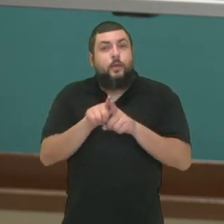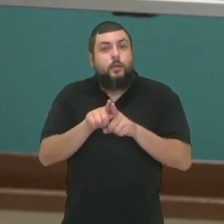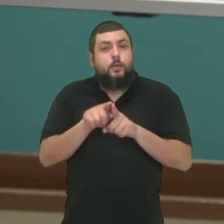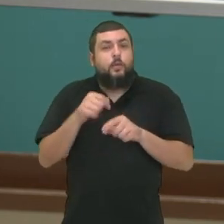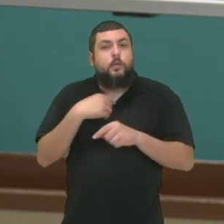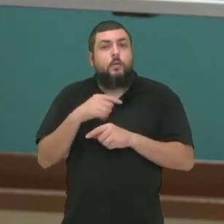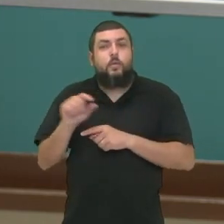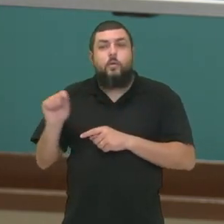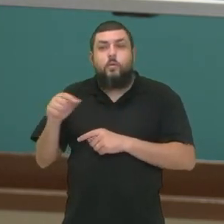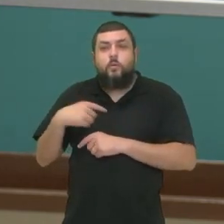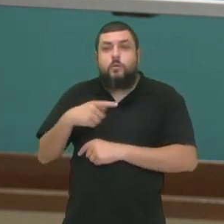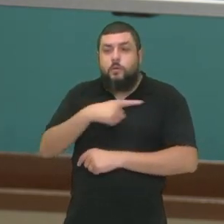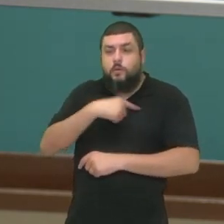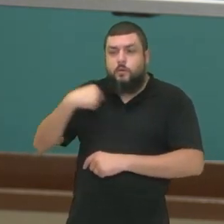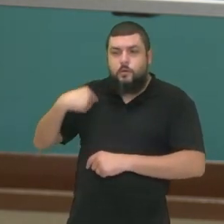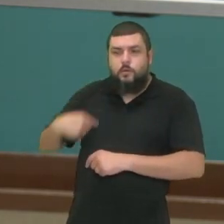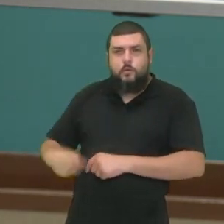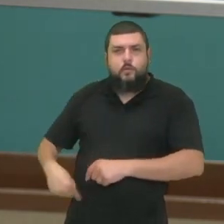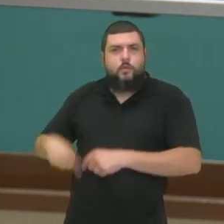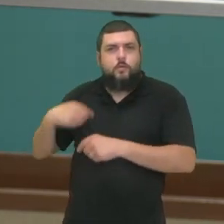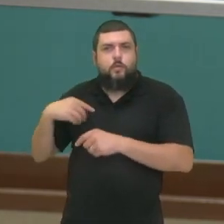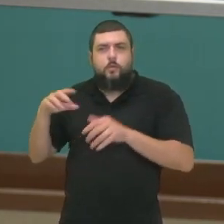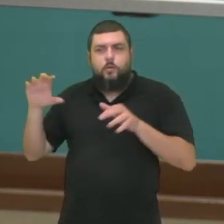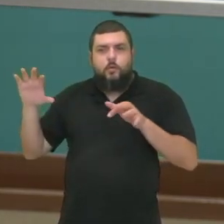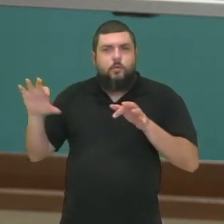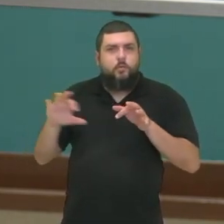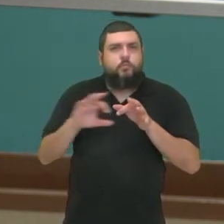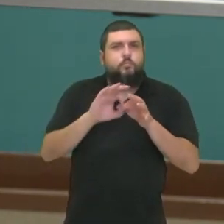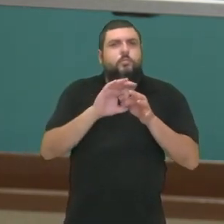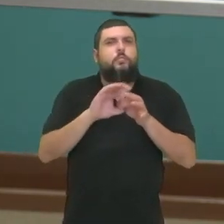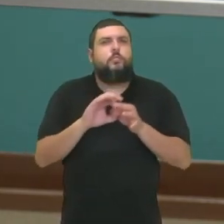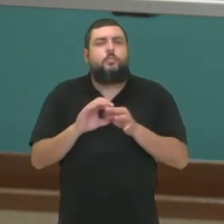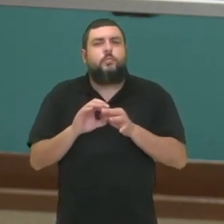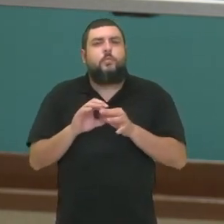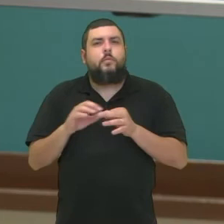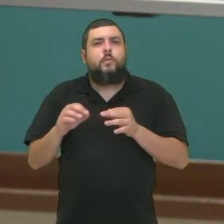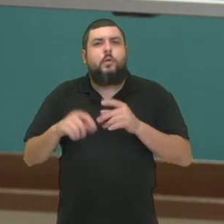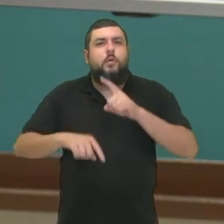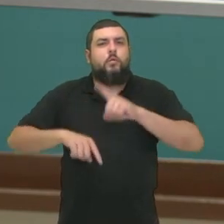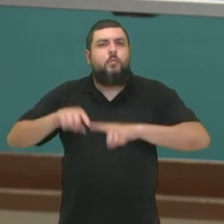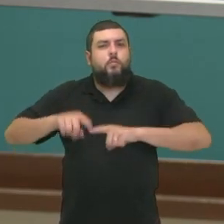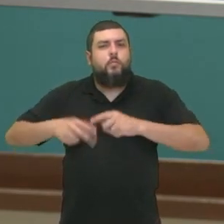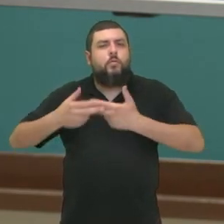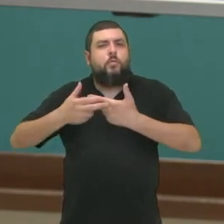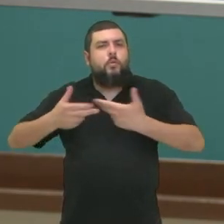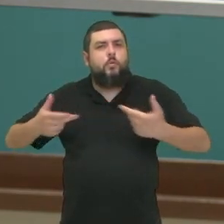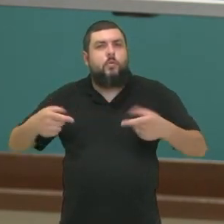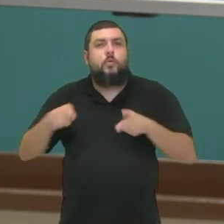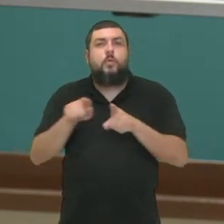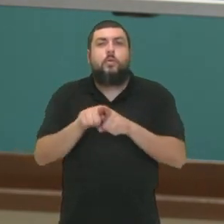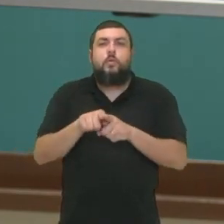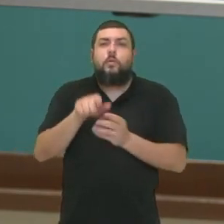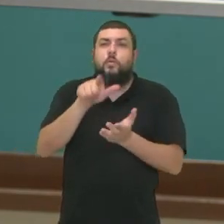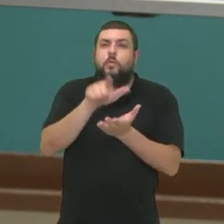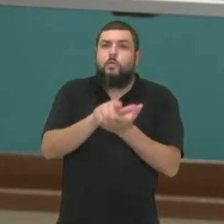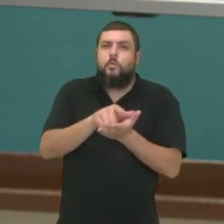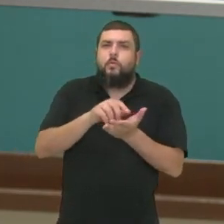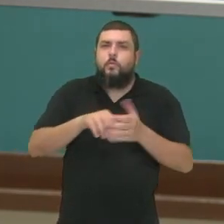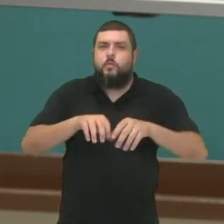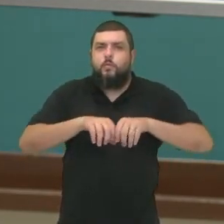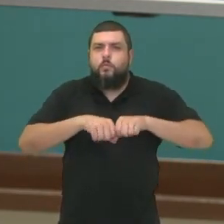Seda, para o Império Romano. Olha a ligação, olha como é que eles faziam, né? Produtos artesanais, até papiro saindo aqui do Egito, gente. Olha que